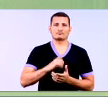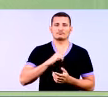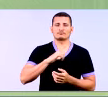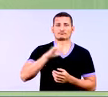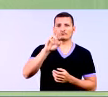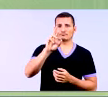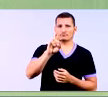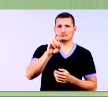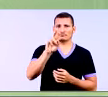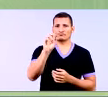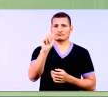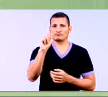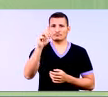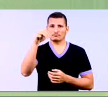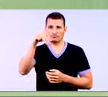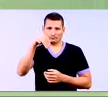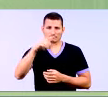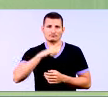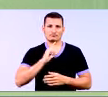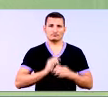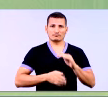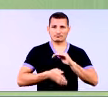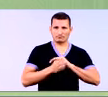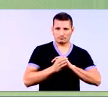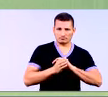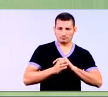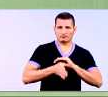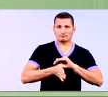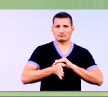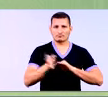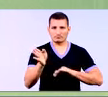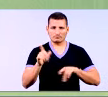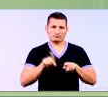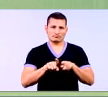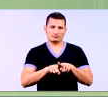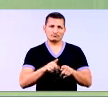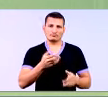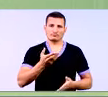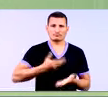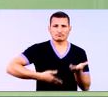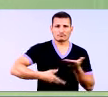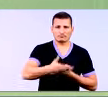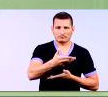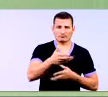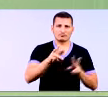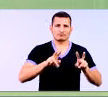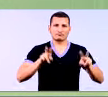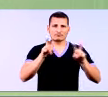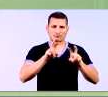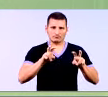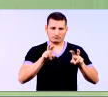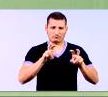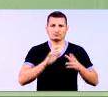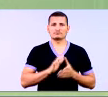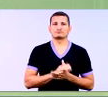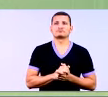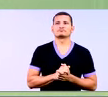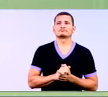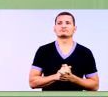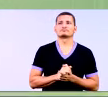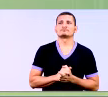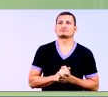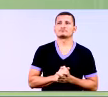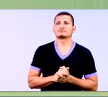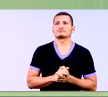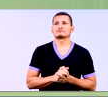E junto tudo isso eu tenho as entradas e saídas, que é o que faz a interação da máquina com o equipamento, né?